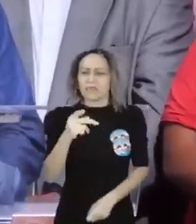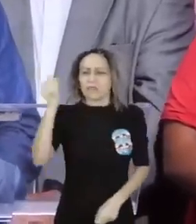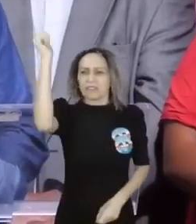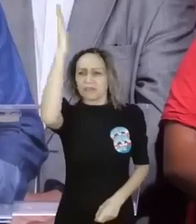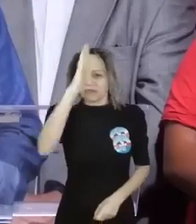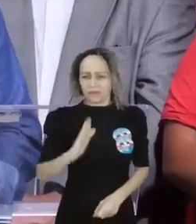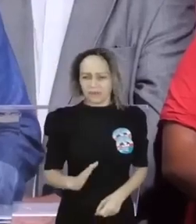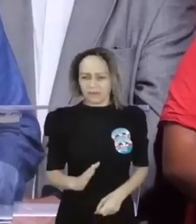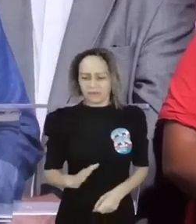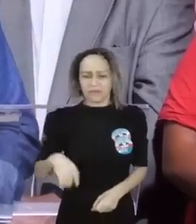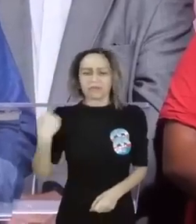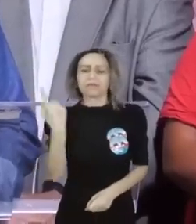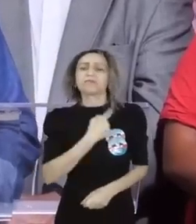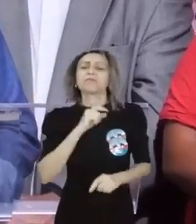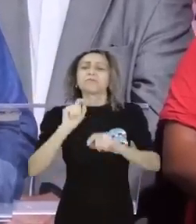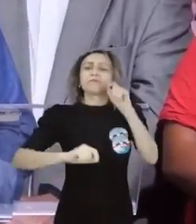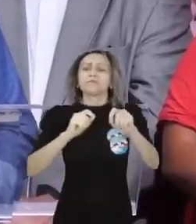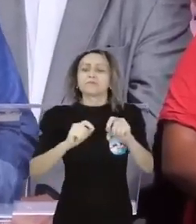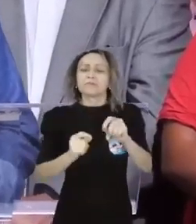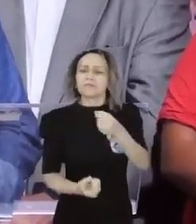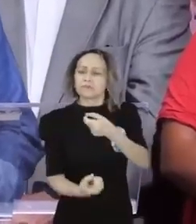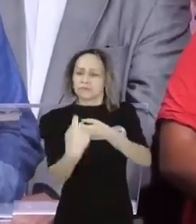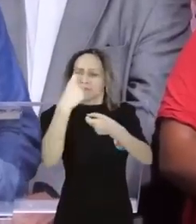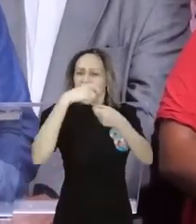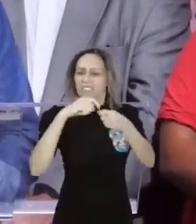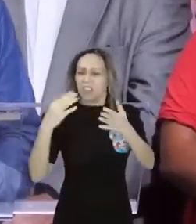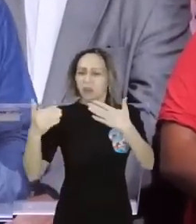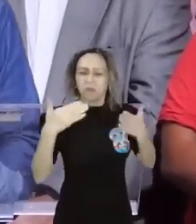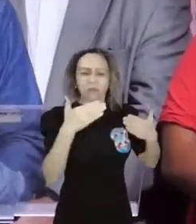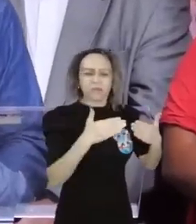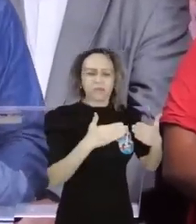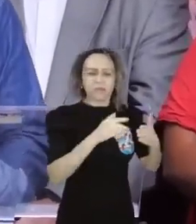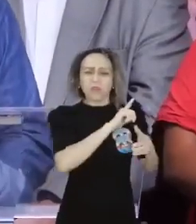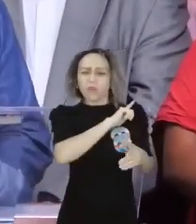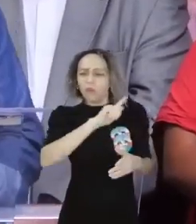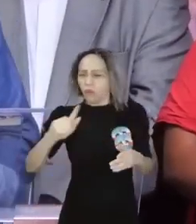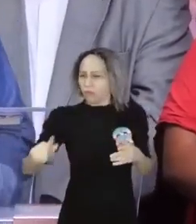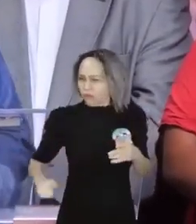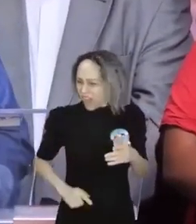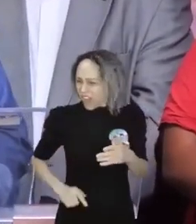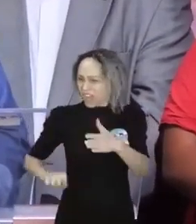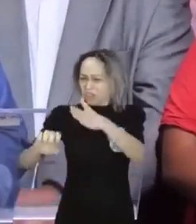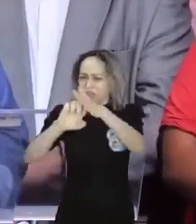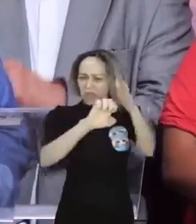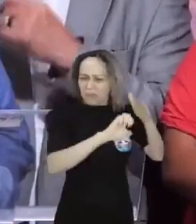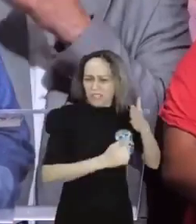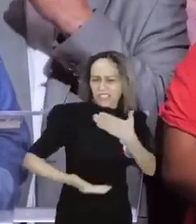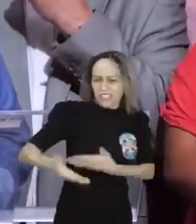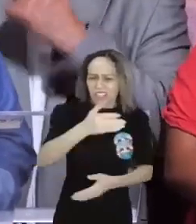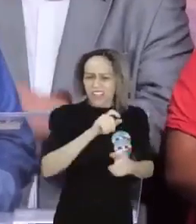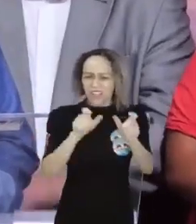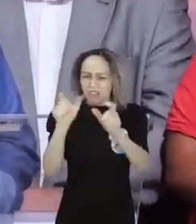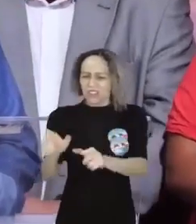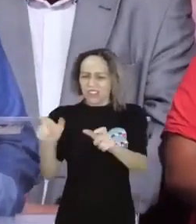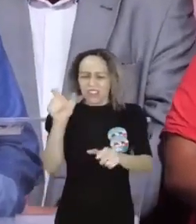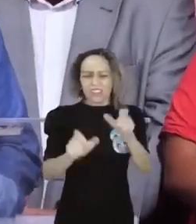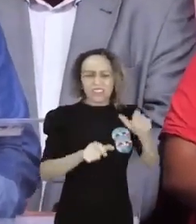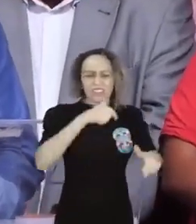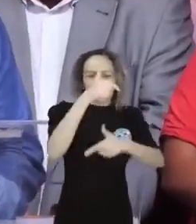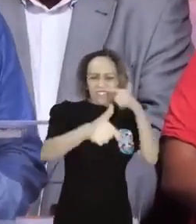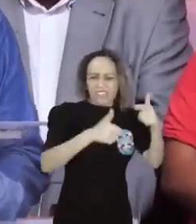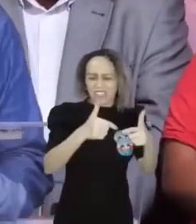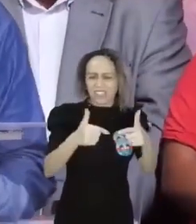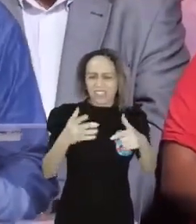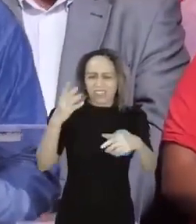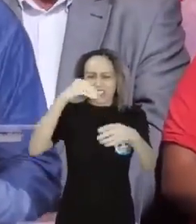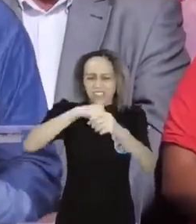também restabelecer o diálogo entre o governo, empresários, trabalhadores e sociedade civil organizada com a